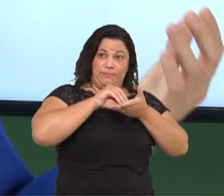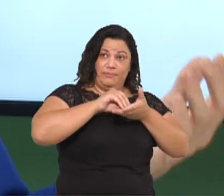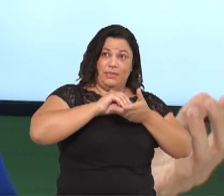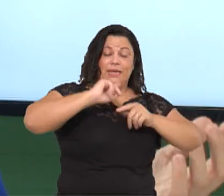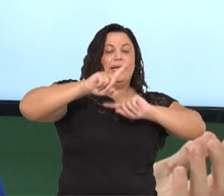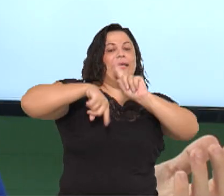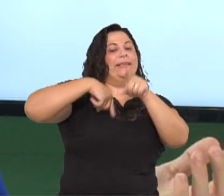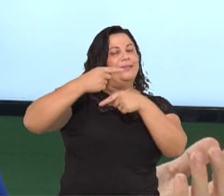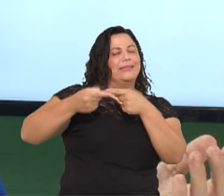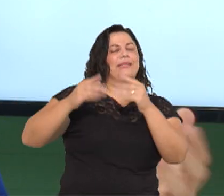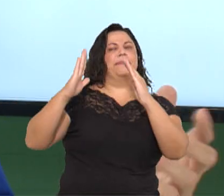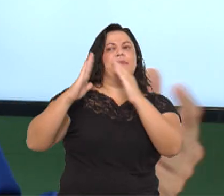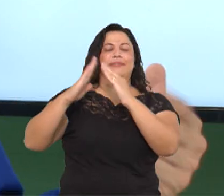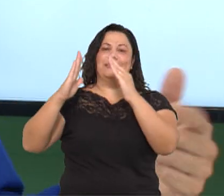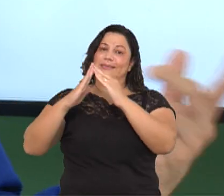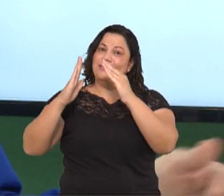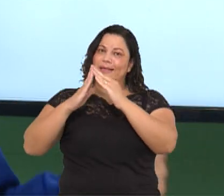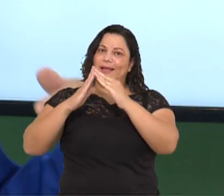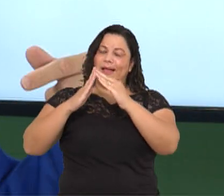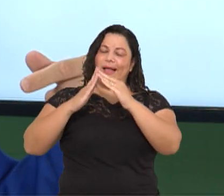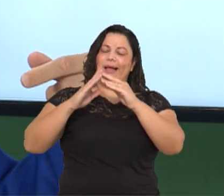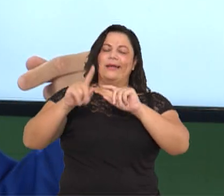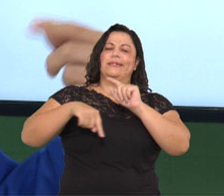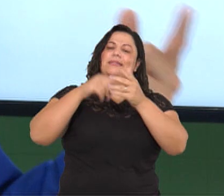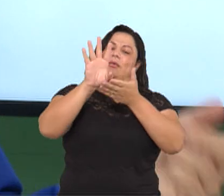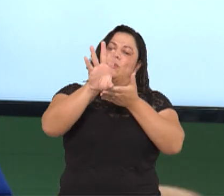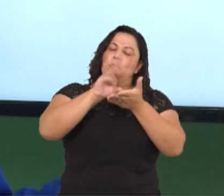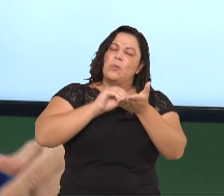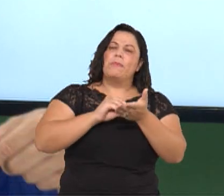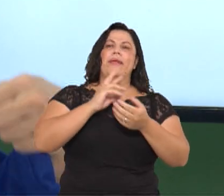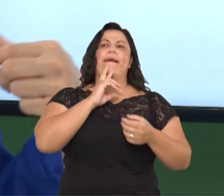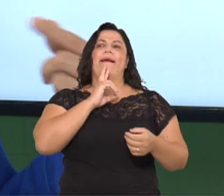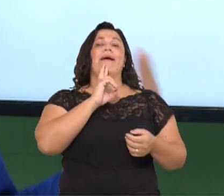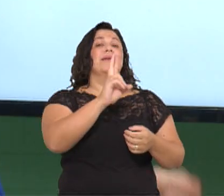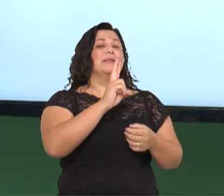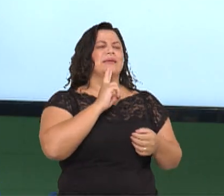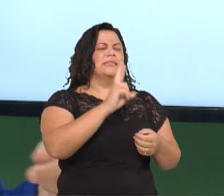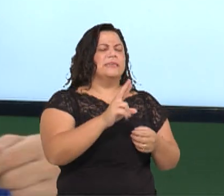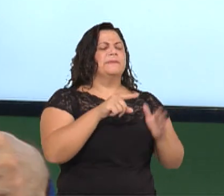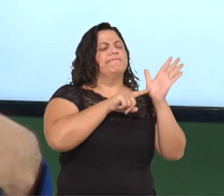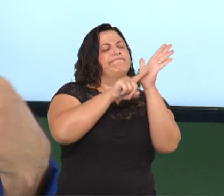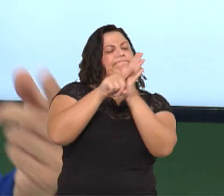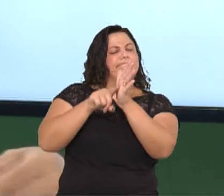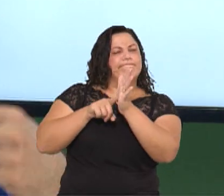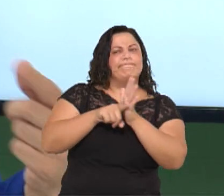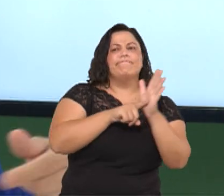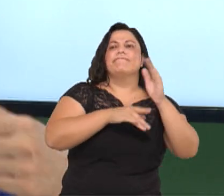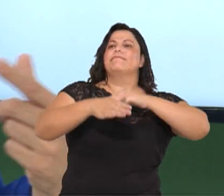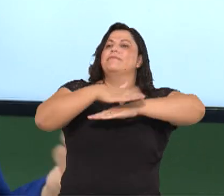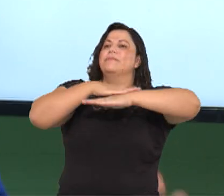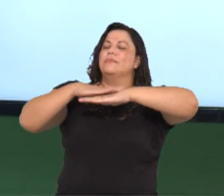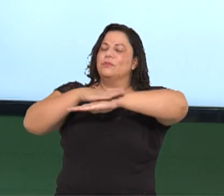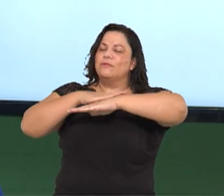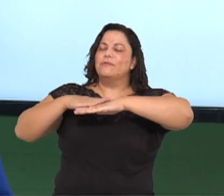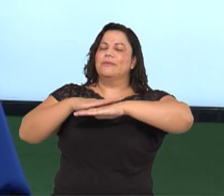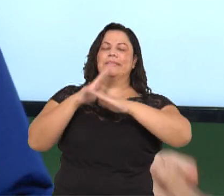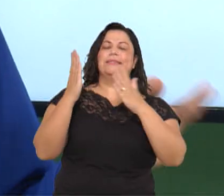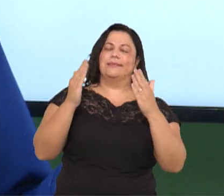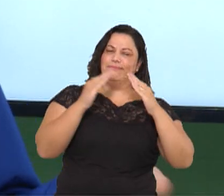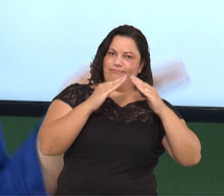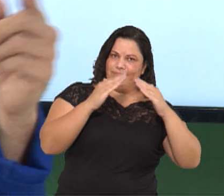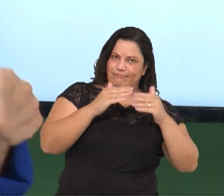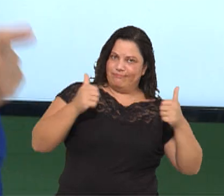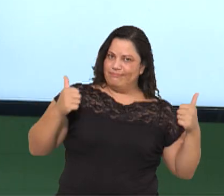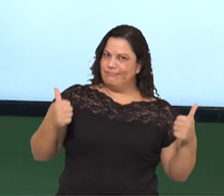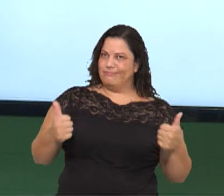casa de vocês para vocês copiarem, resolverem, pesquisarem, conversar com quem mora com vocês e